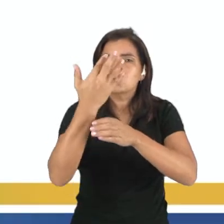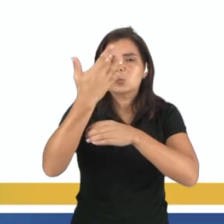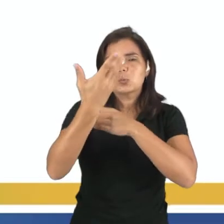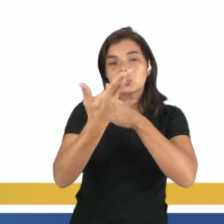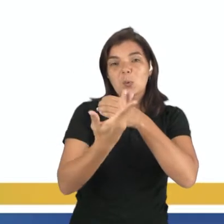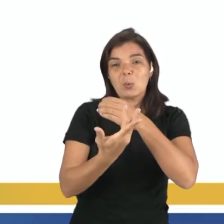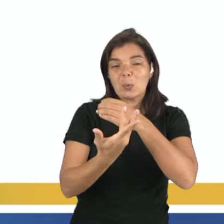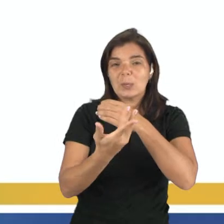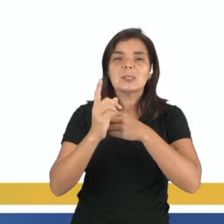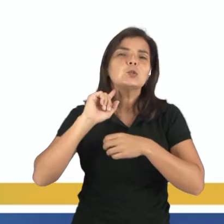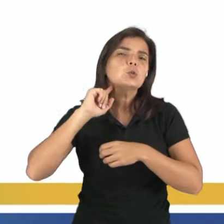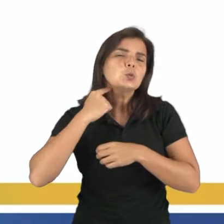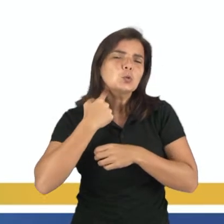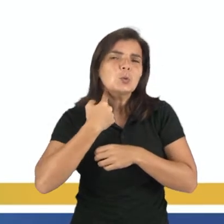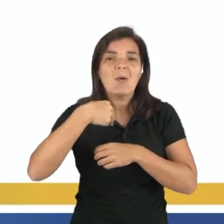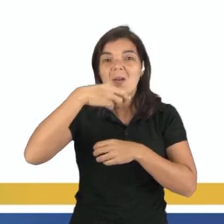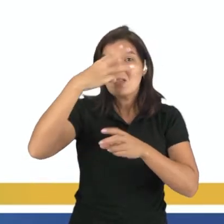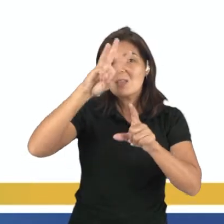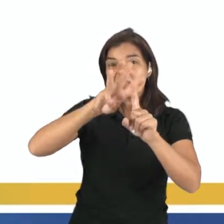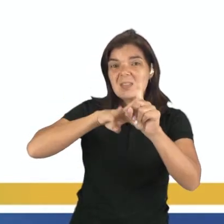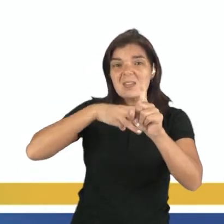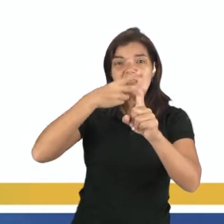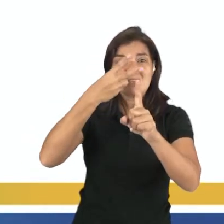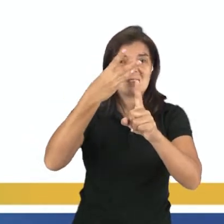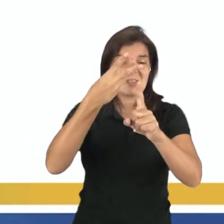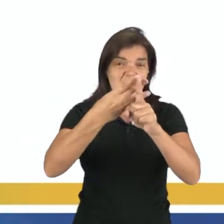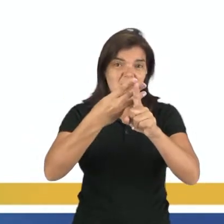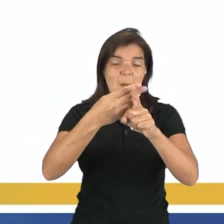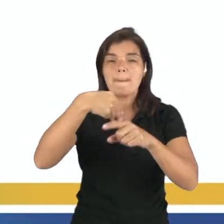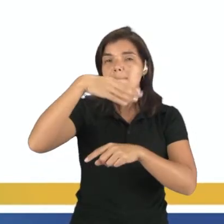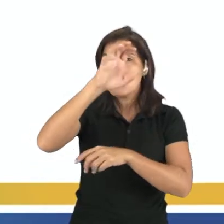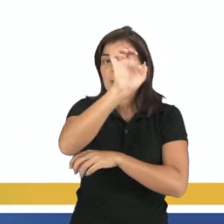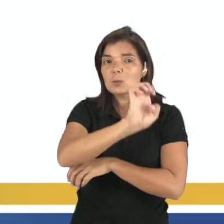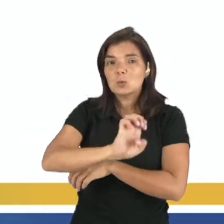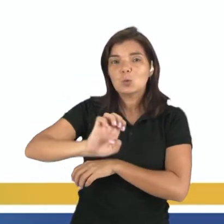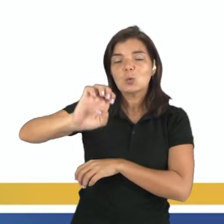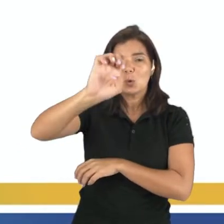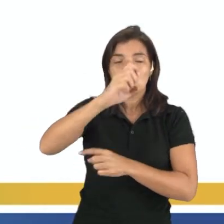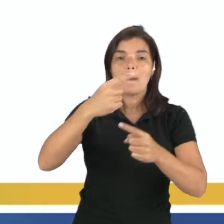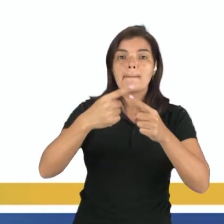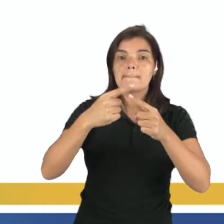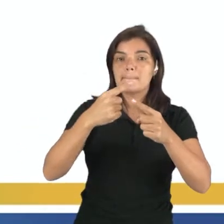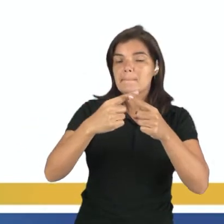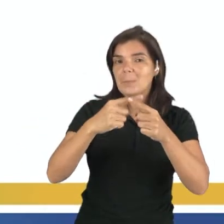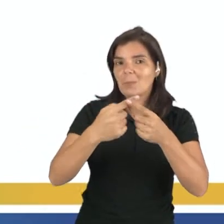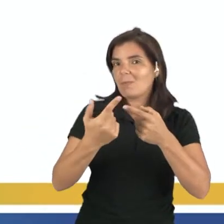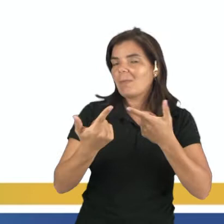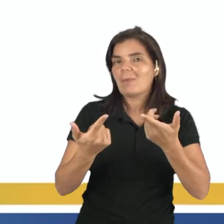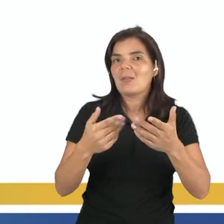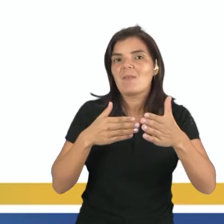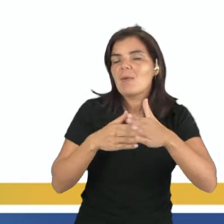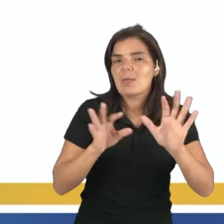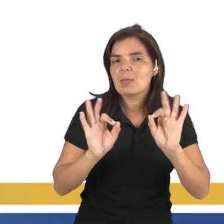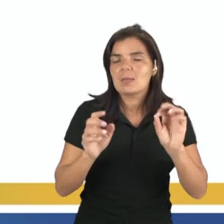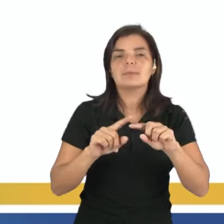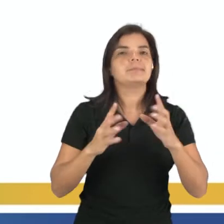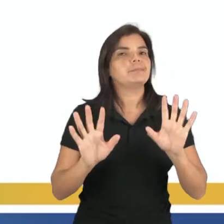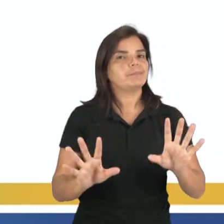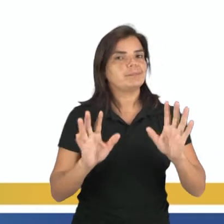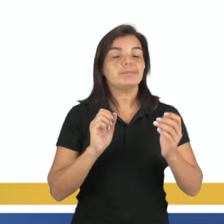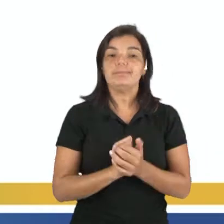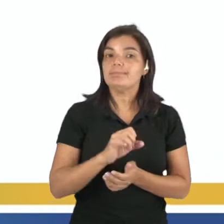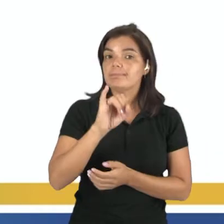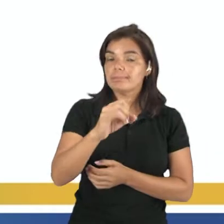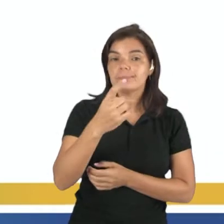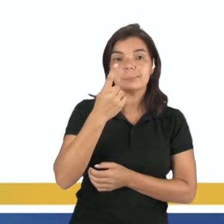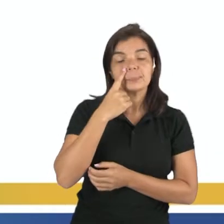3 vezes mais que a Europa inteira. Mas isso não quer dizer, então eu posso poluir porque minha atividade não vai interferir em nada. Não é bem assim. Se a